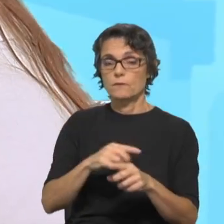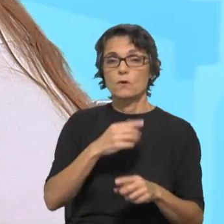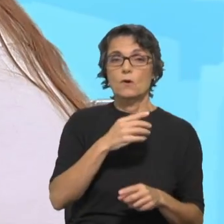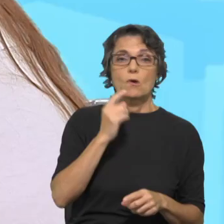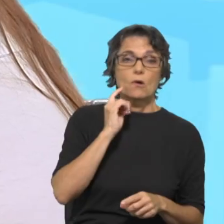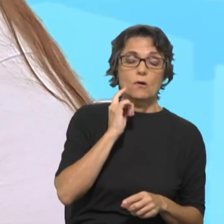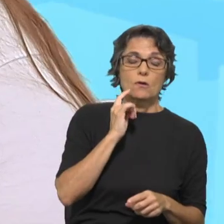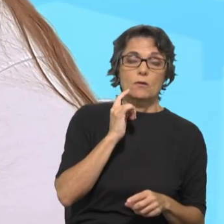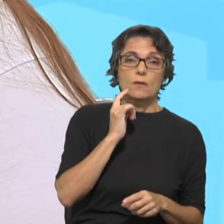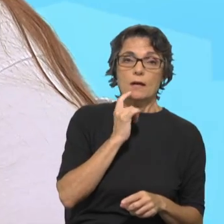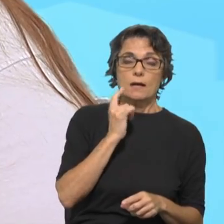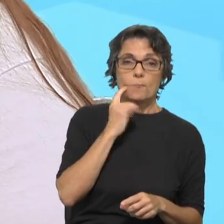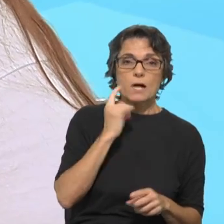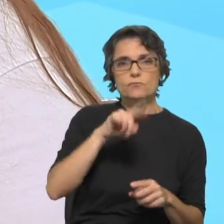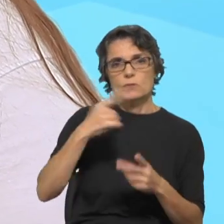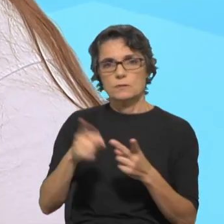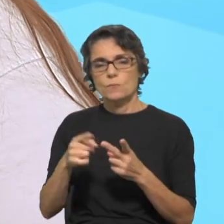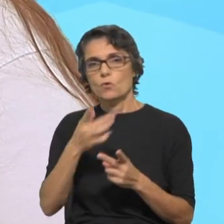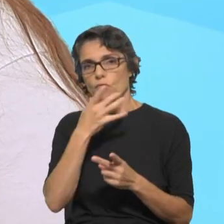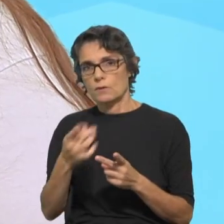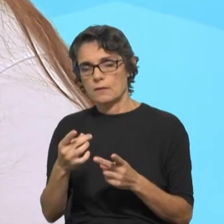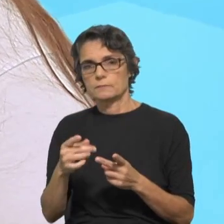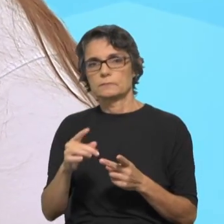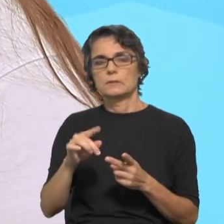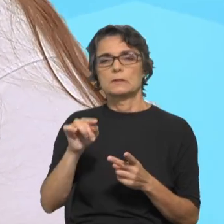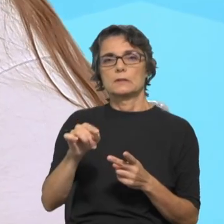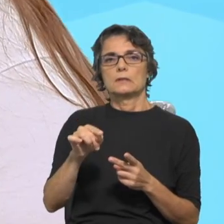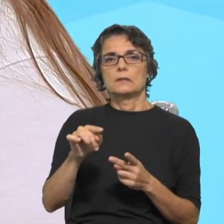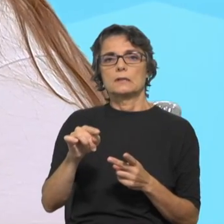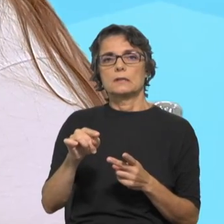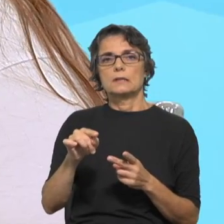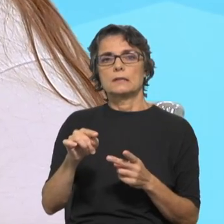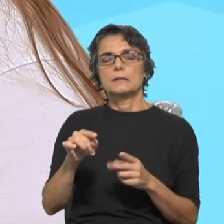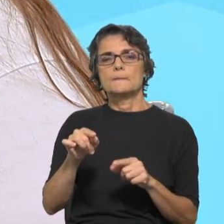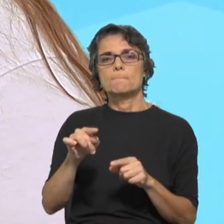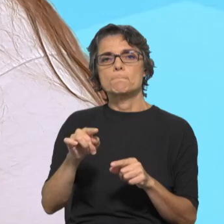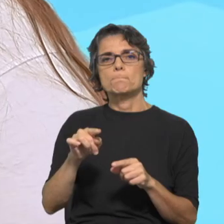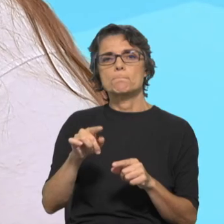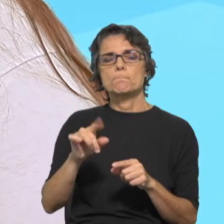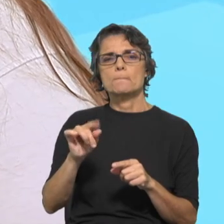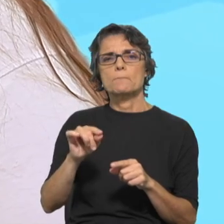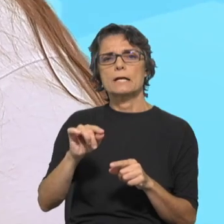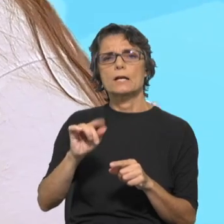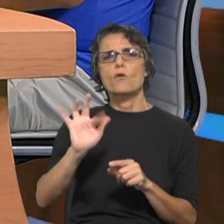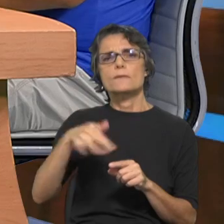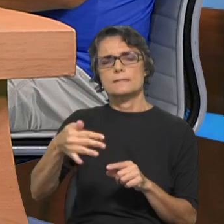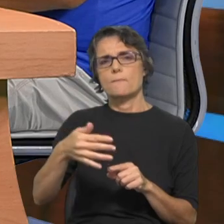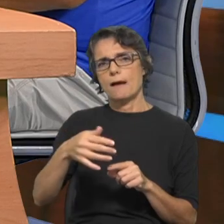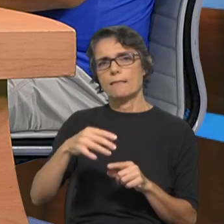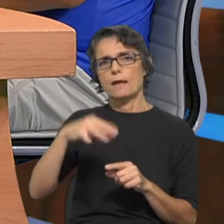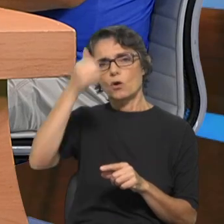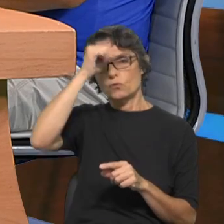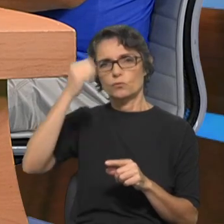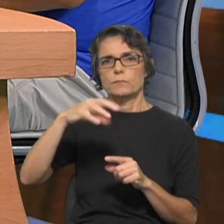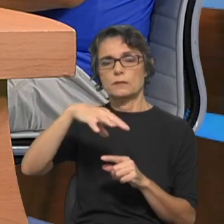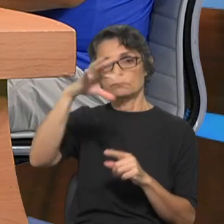depois do Natal e sempre no fim de semana que calha o Domingo de Ramos, e agilizamos as nossas datas. Recebemos sempre 40 jovens,